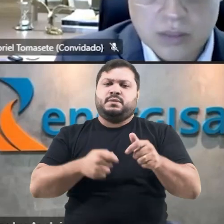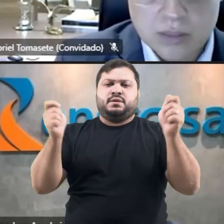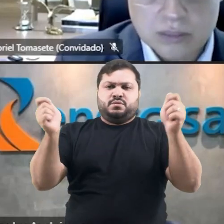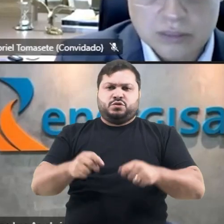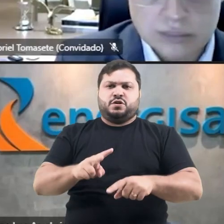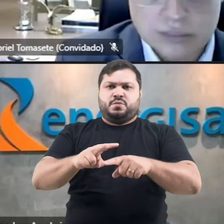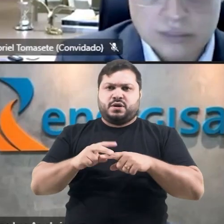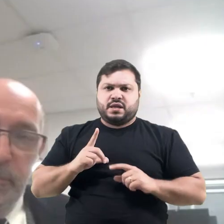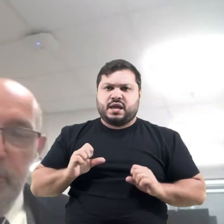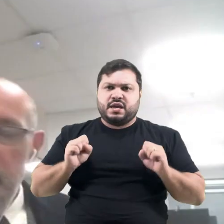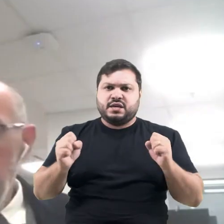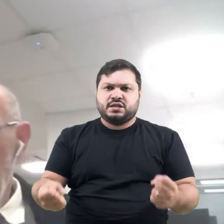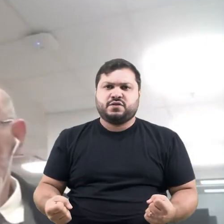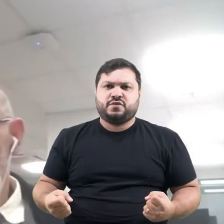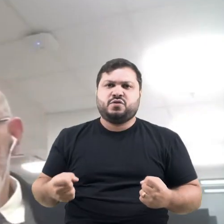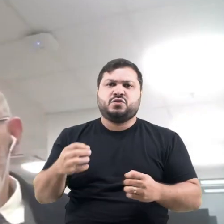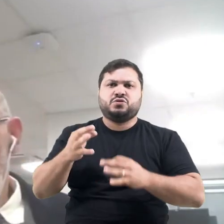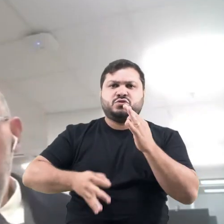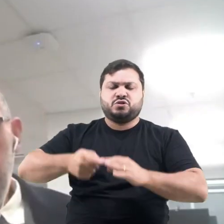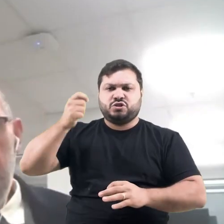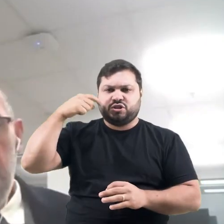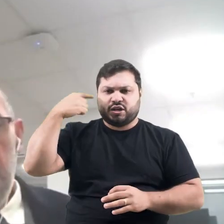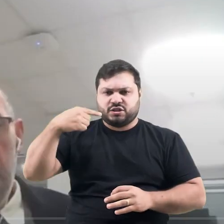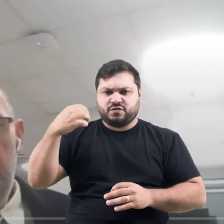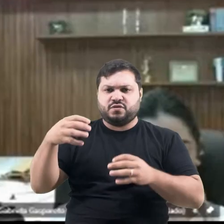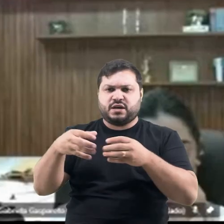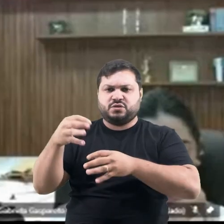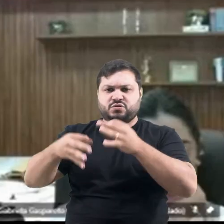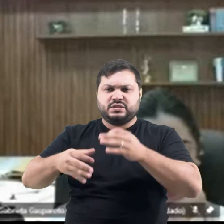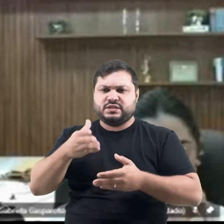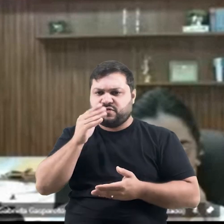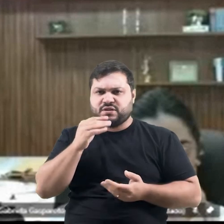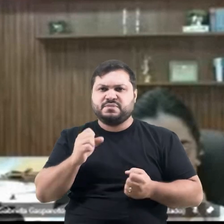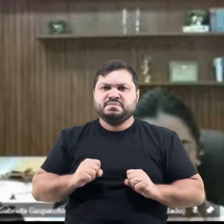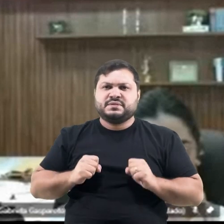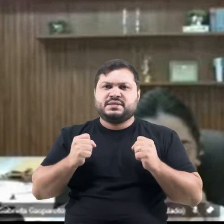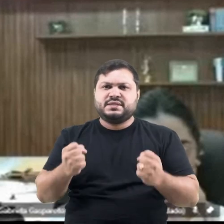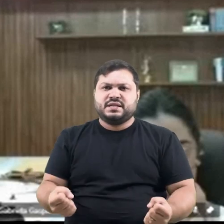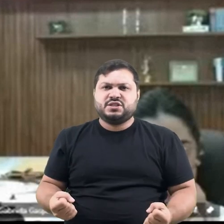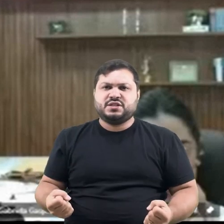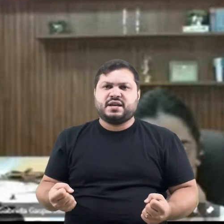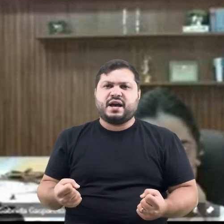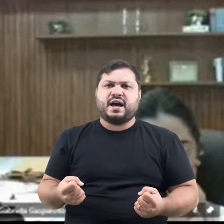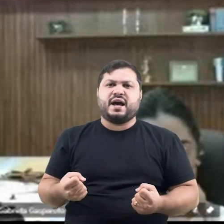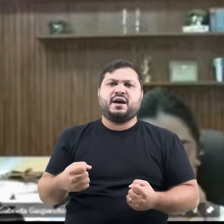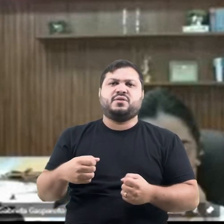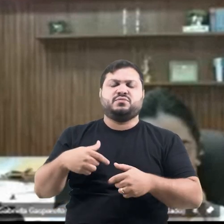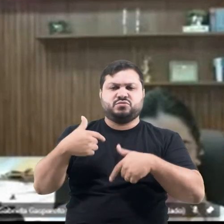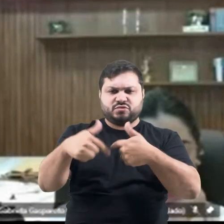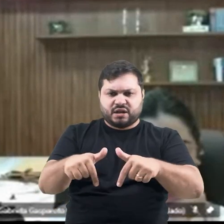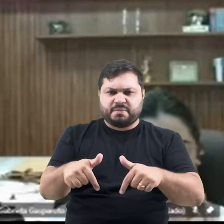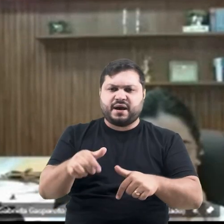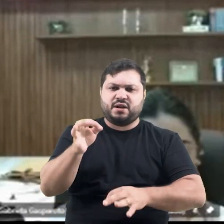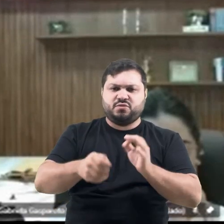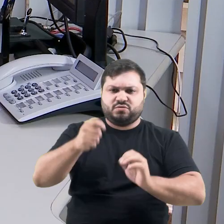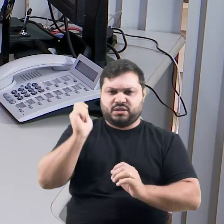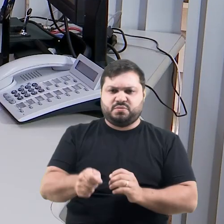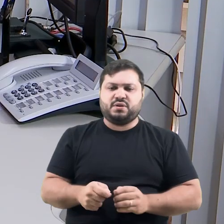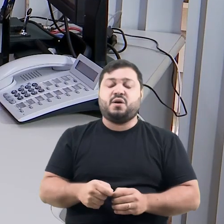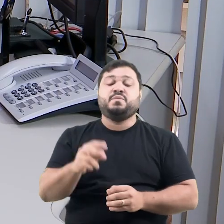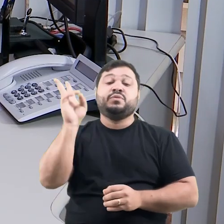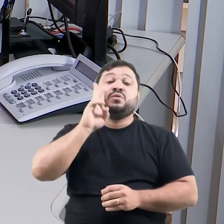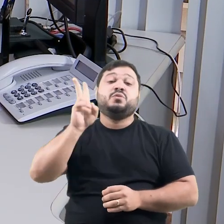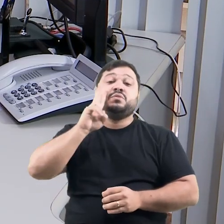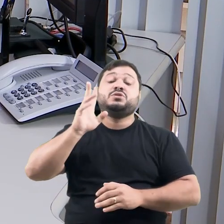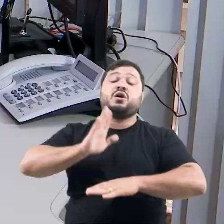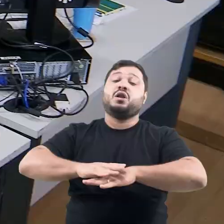possível devido ao esforço de magistrados e servidores que se dedicaram e se dedicam em suas passagens pelo tribunal. Uma